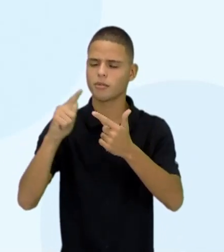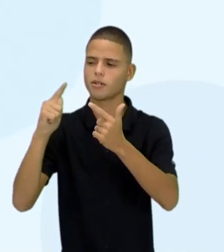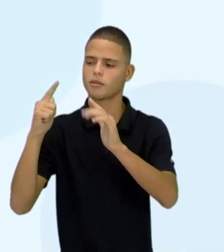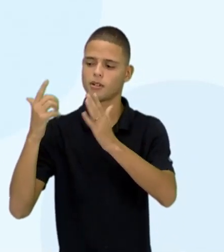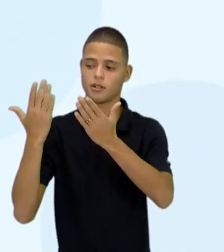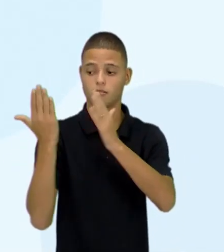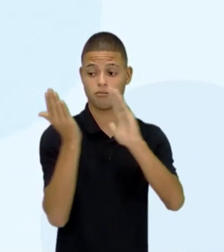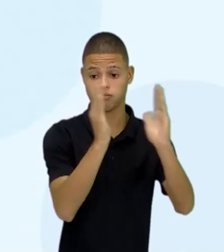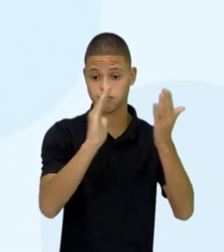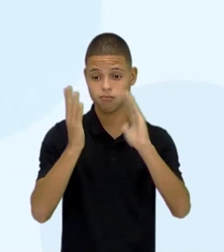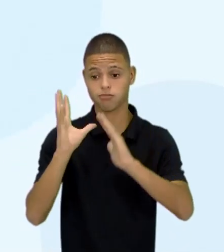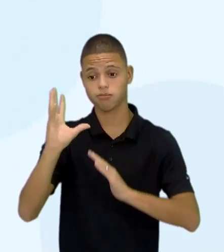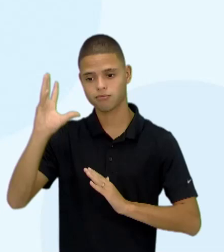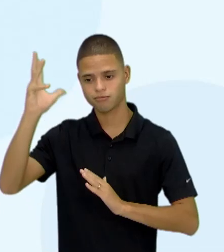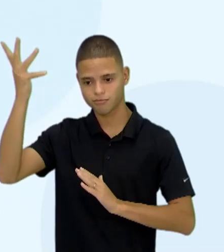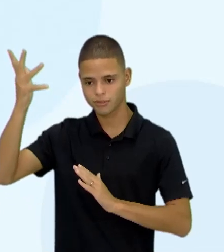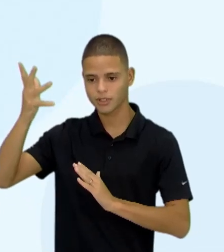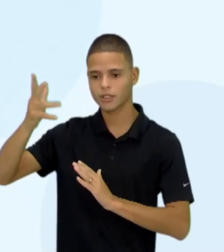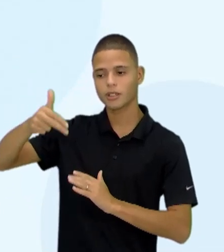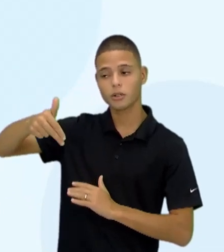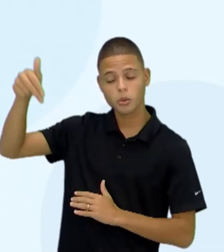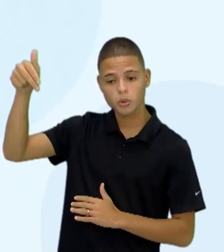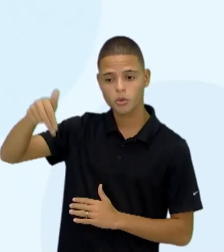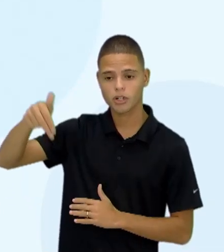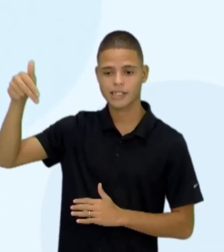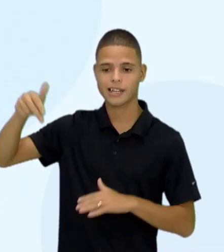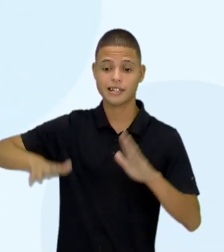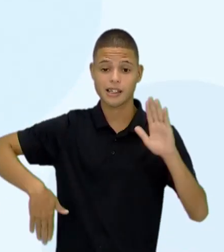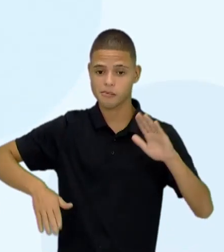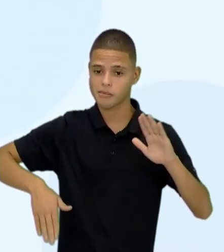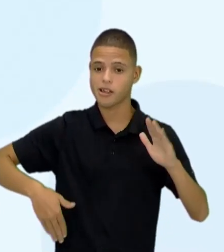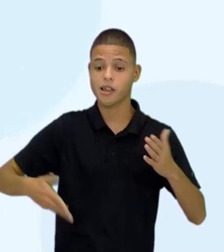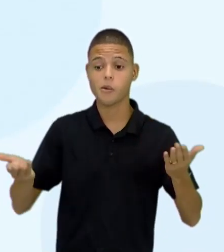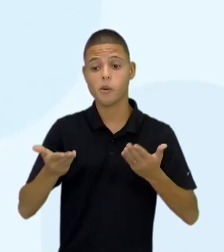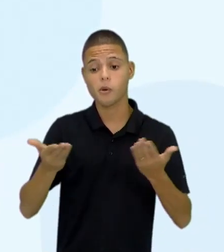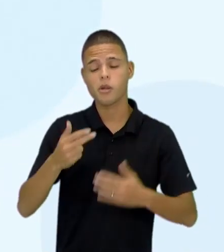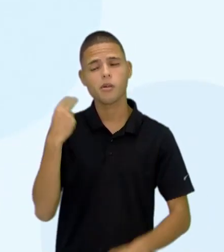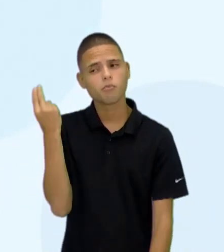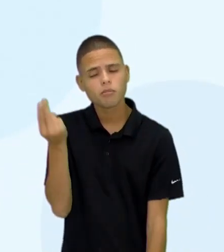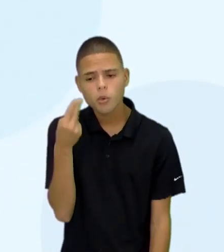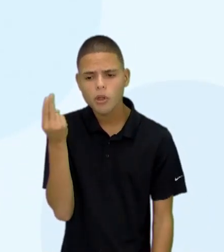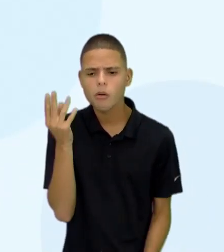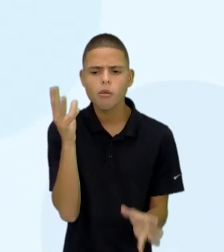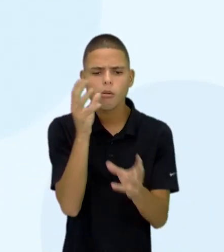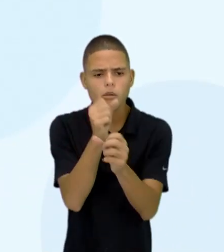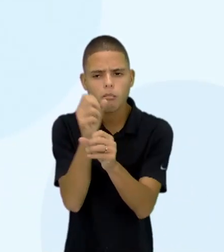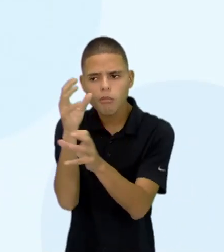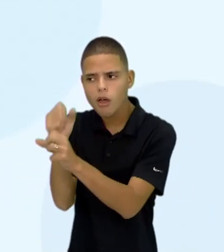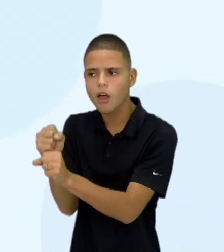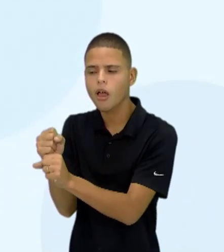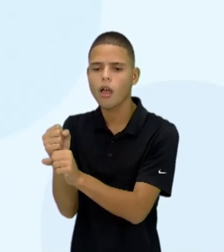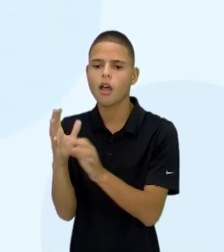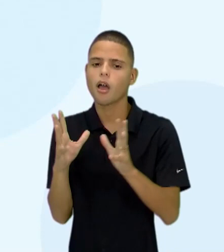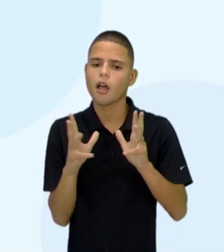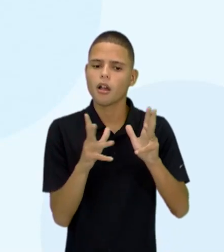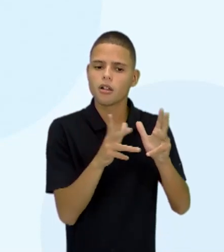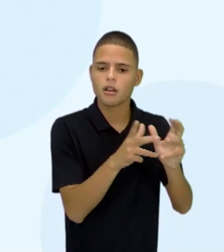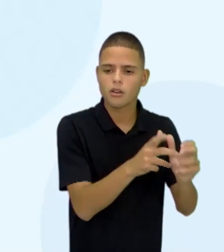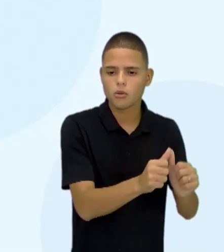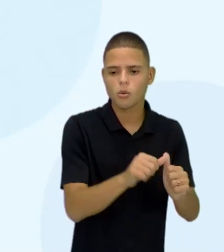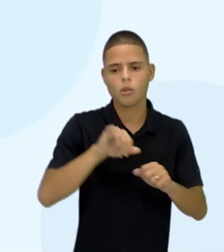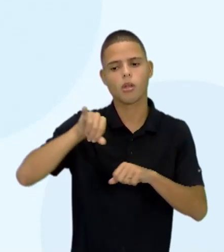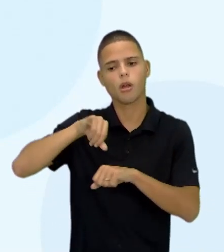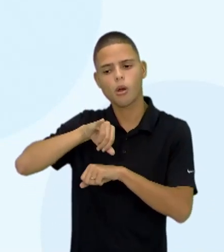está ocorrendo no litoral do Nordeste. Hoje, é impossível calcular as consequências que o óleo pode